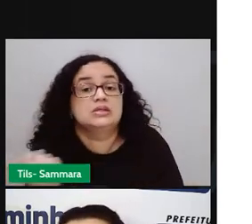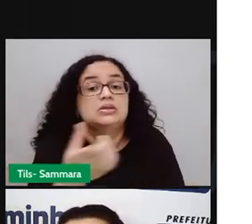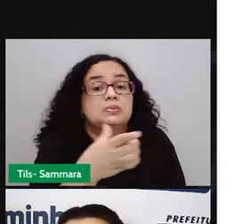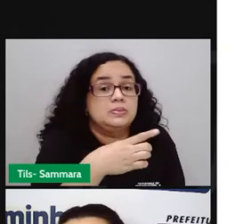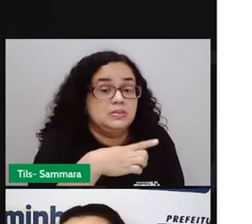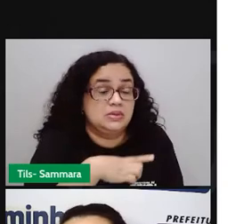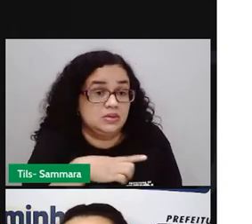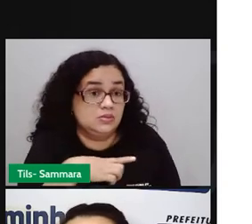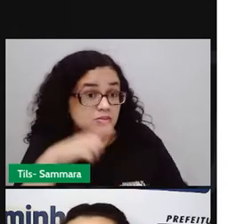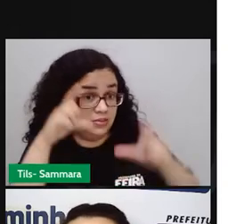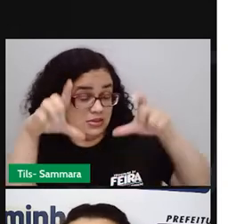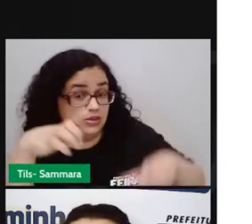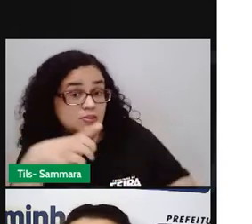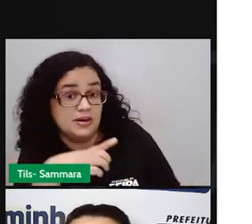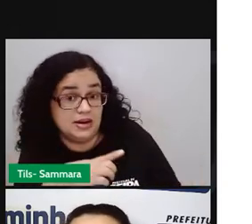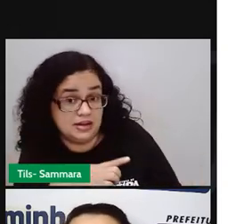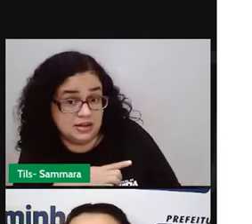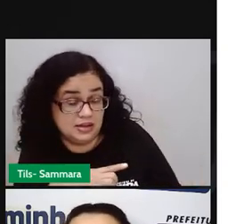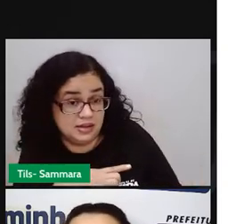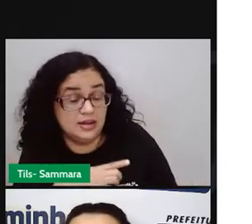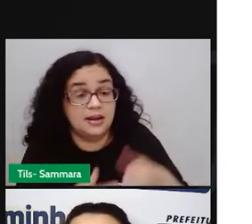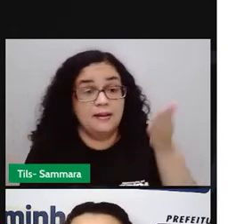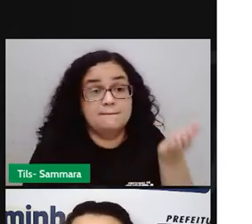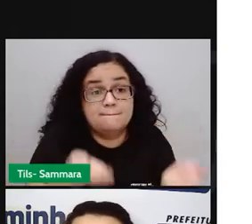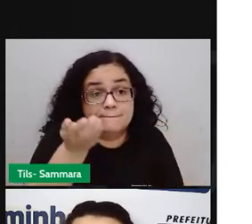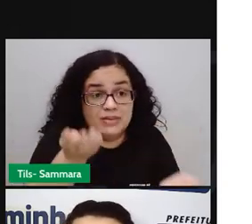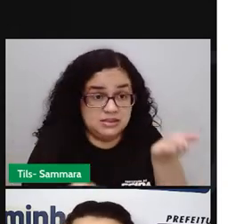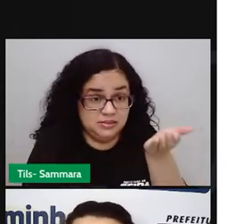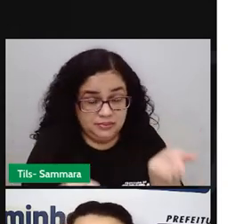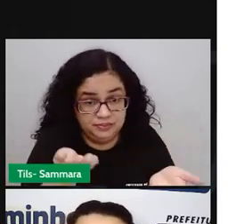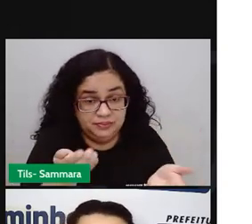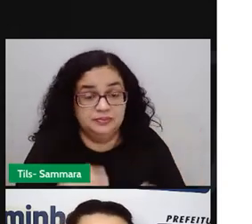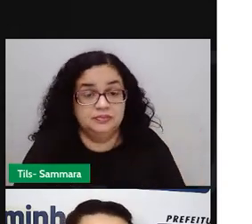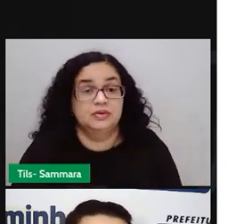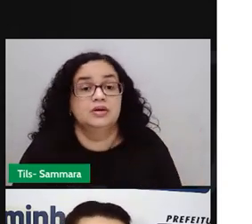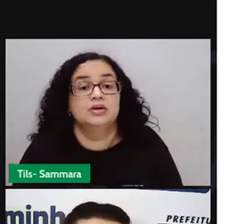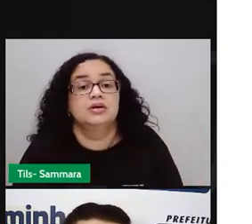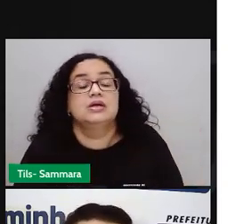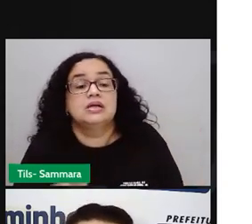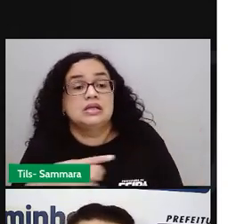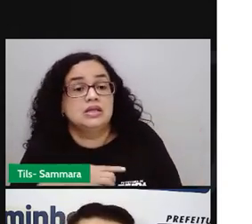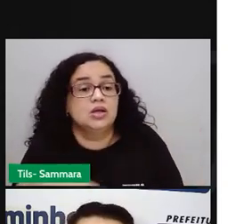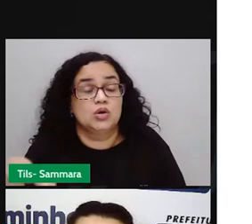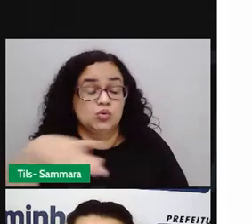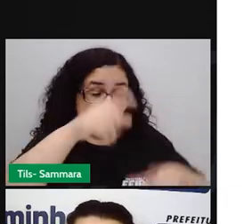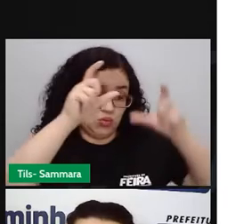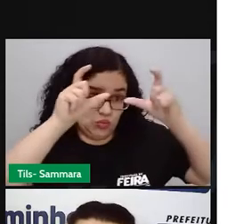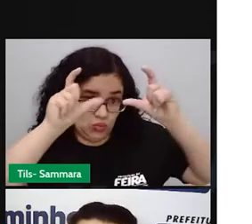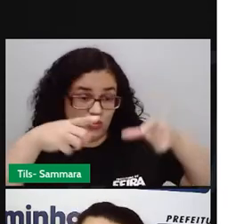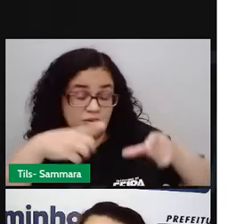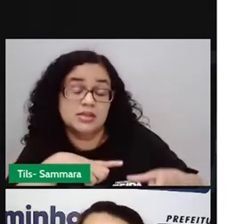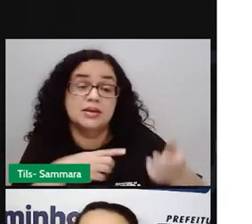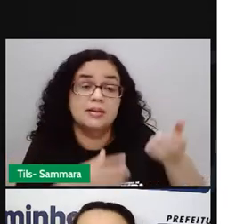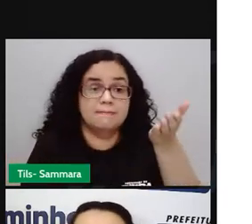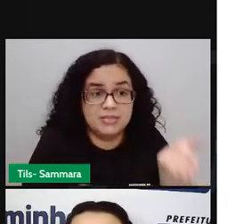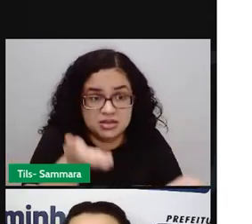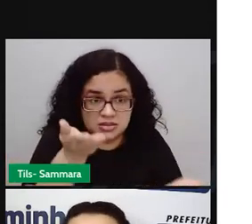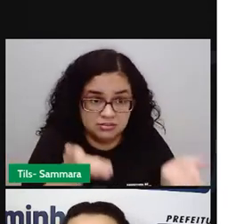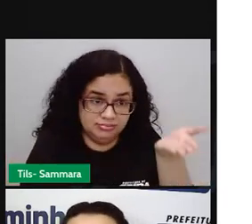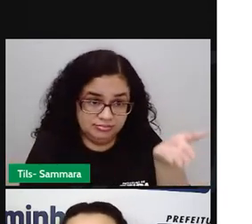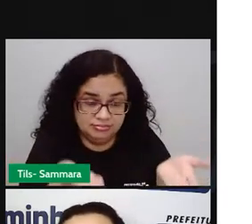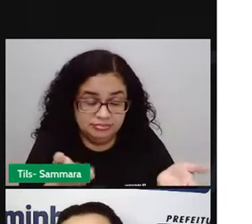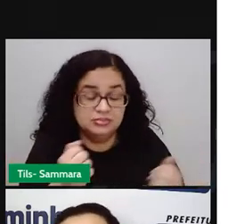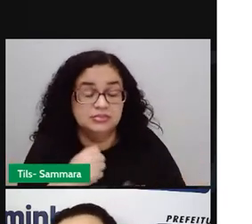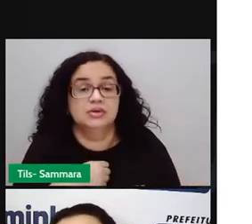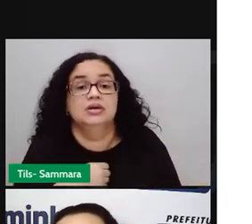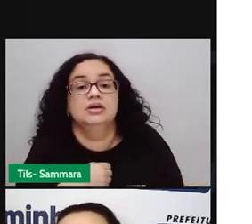aquilo que ocupa lugar no espaço e que possui massa. Então, ocupou lugar no espaço, possui massa,